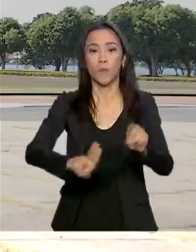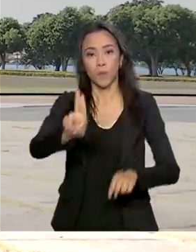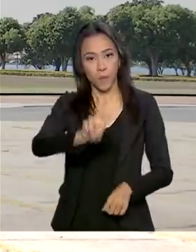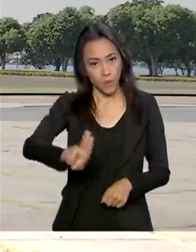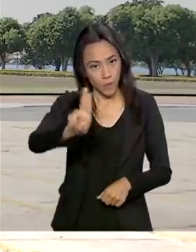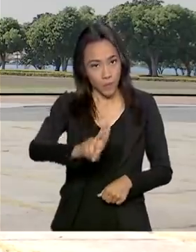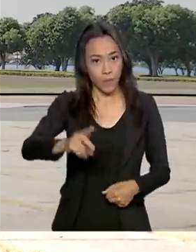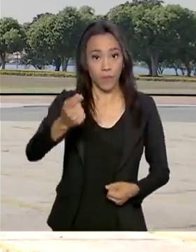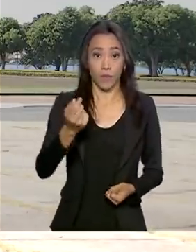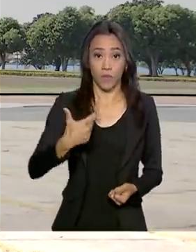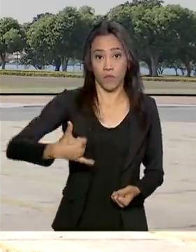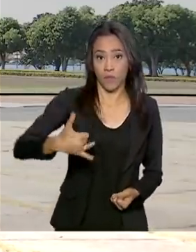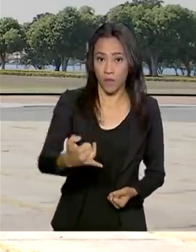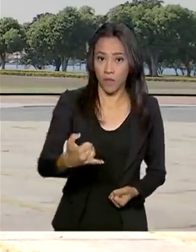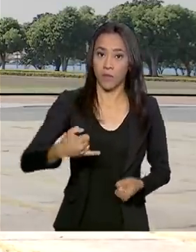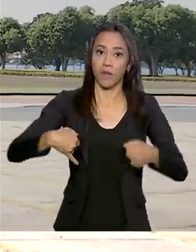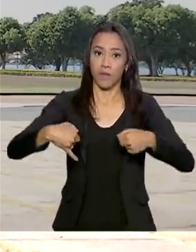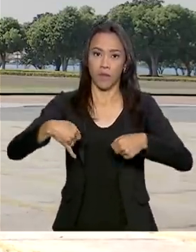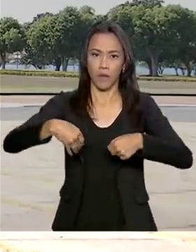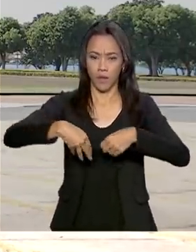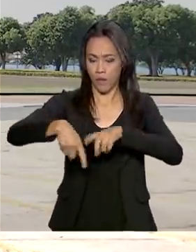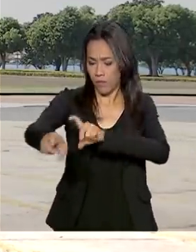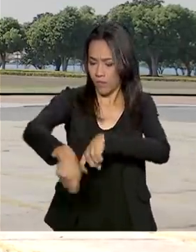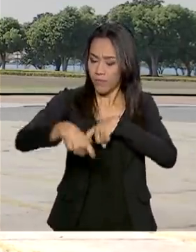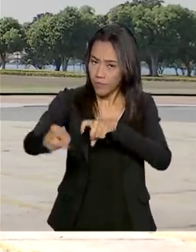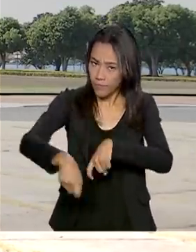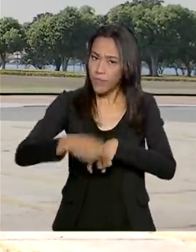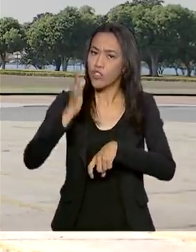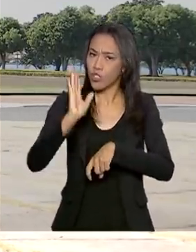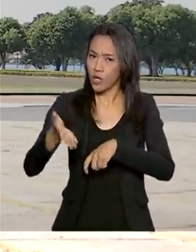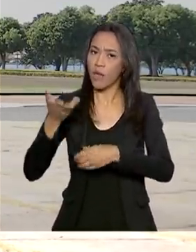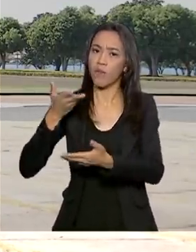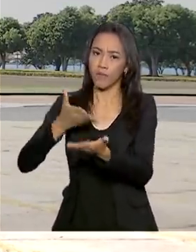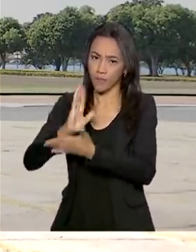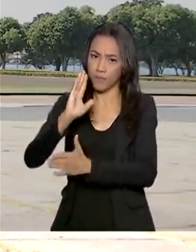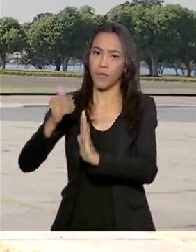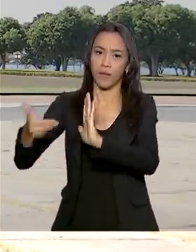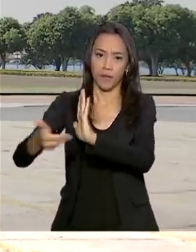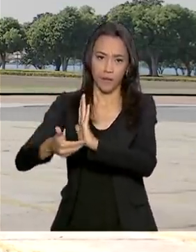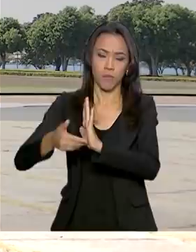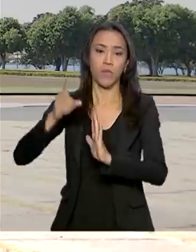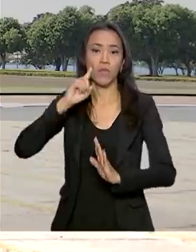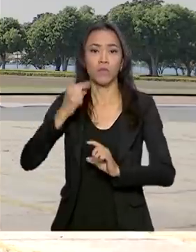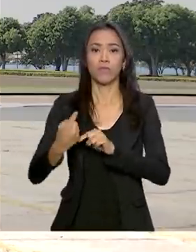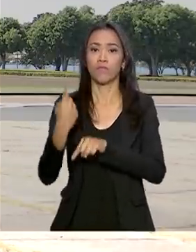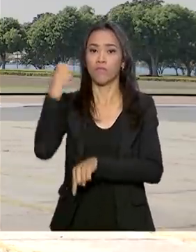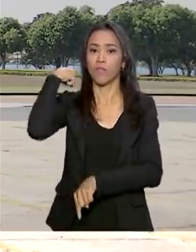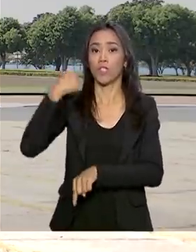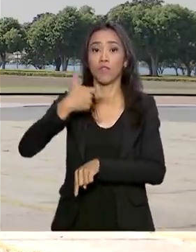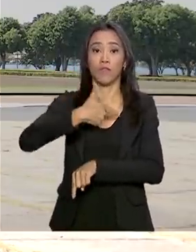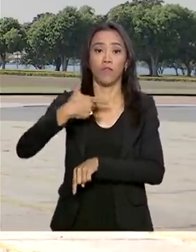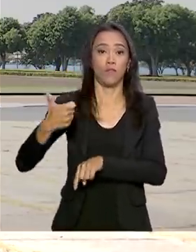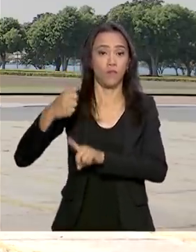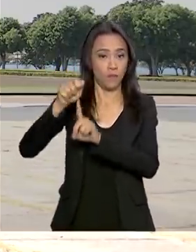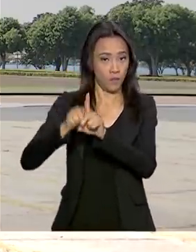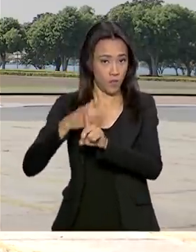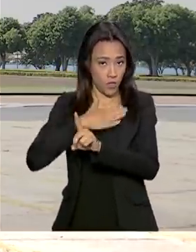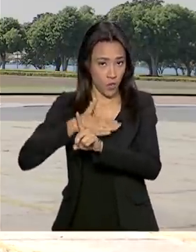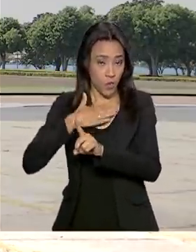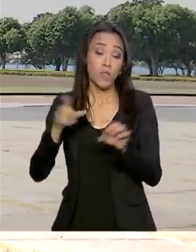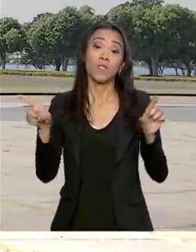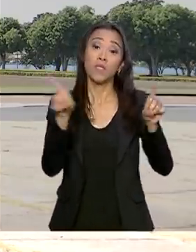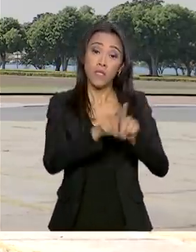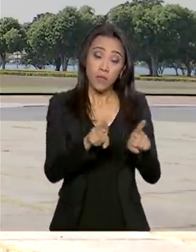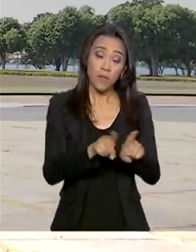em propriedades rurais. Essa lei que foi aprovada pela Câmara dos Deputados no dia 21 de agosto. O presidente também disse